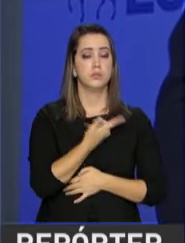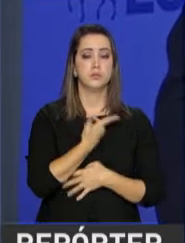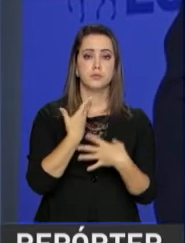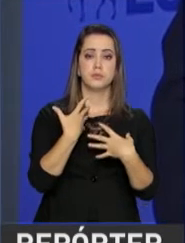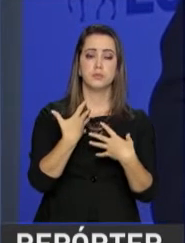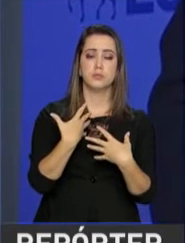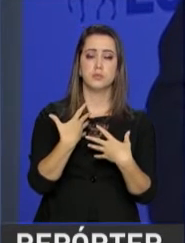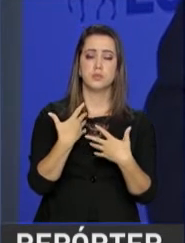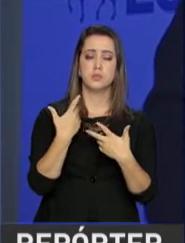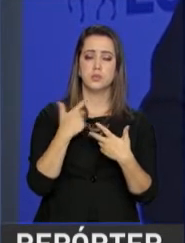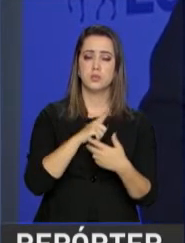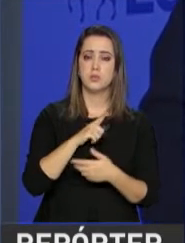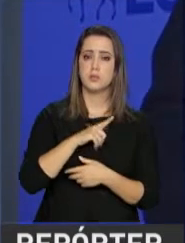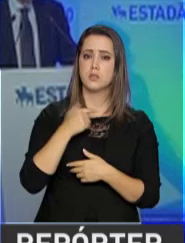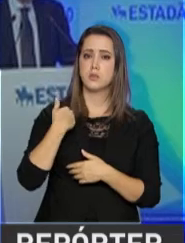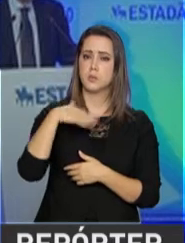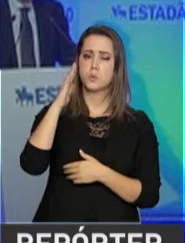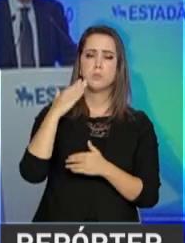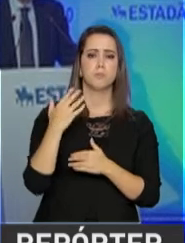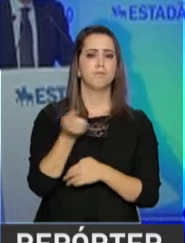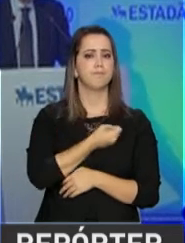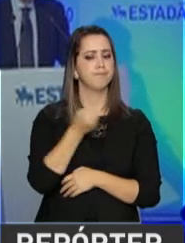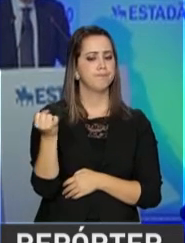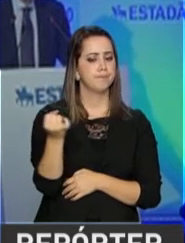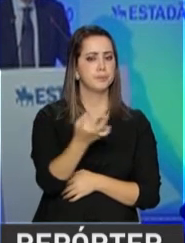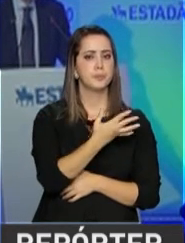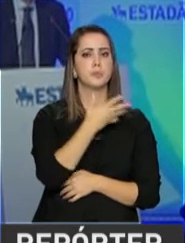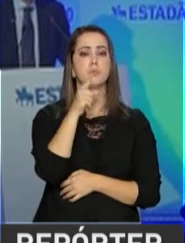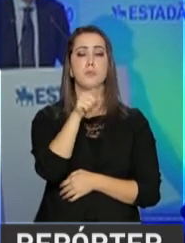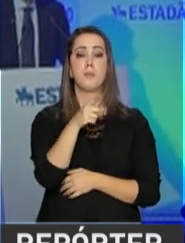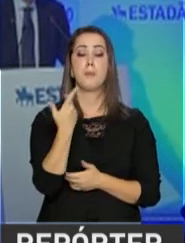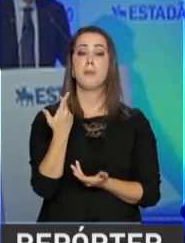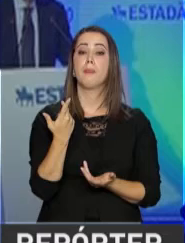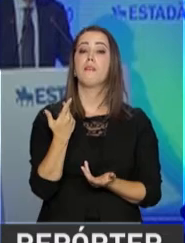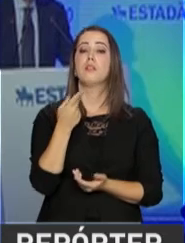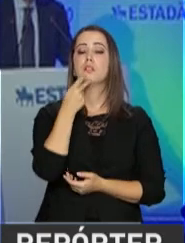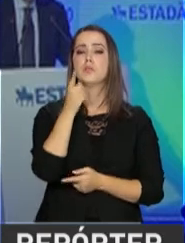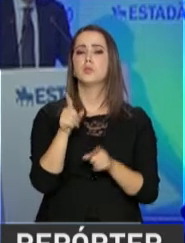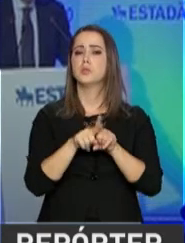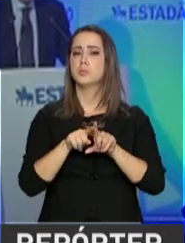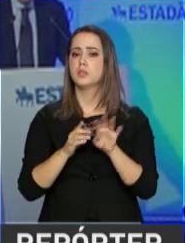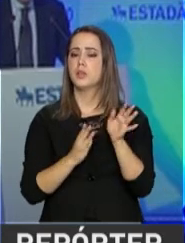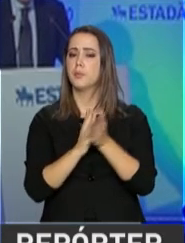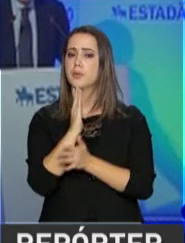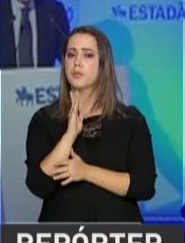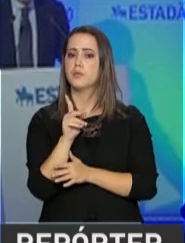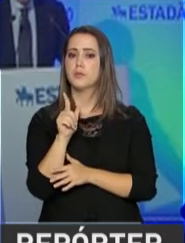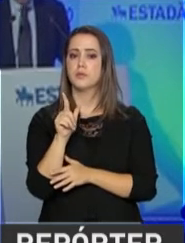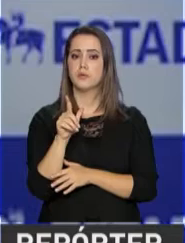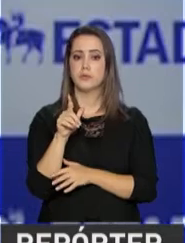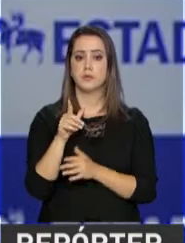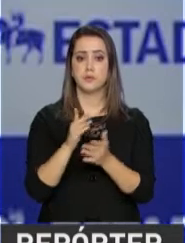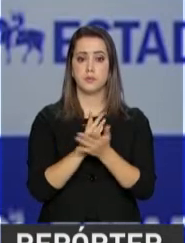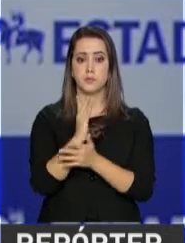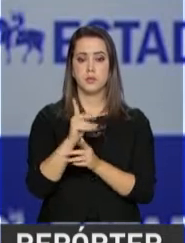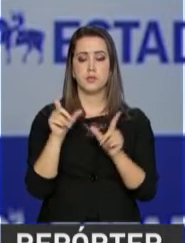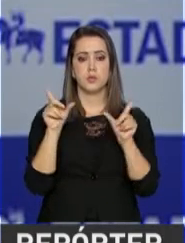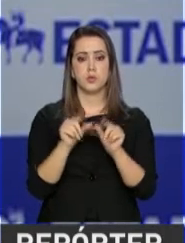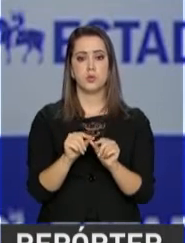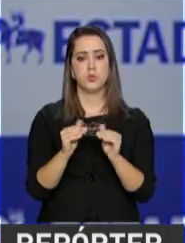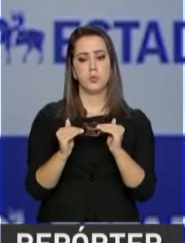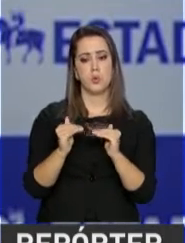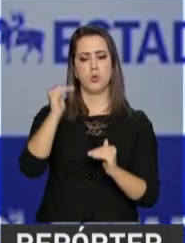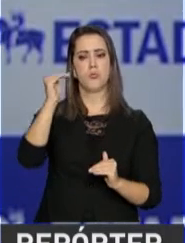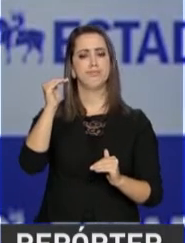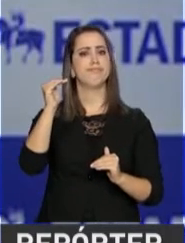retê los com mais abundância ainda segundo o ministro a aprovação da reforma vai reduzir privilégios uma sociedade